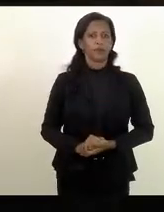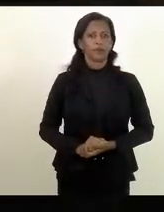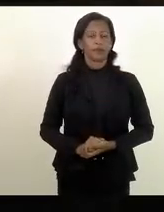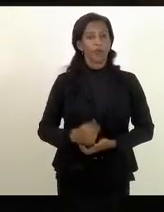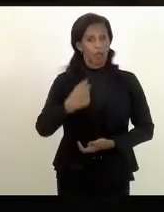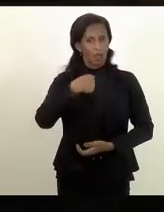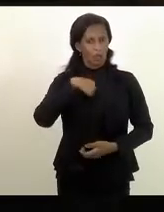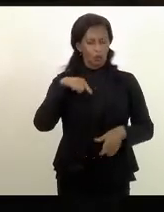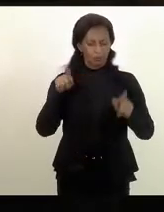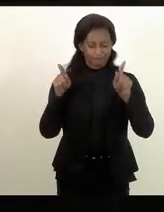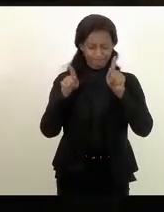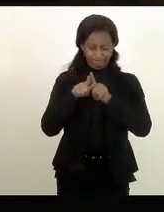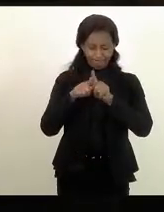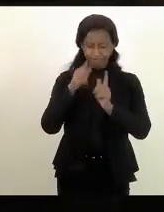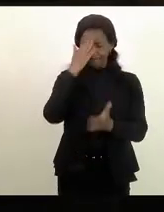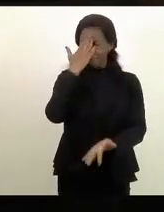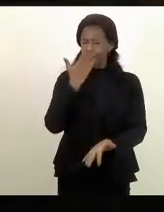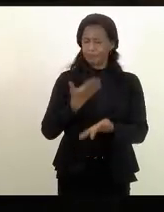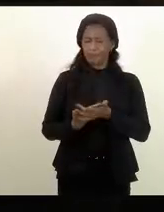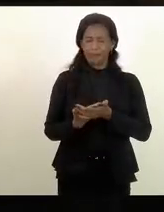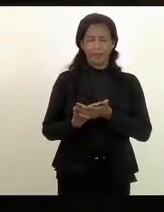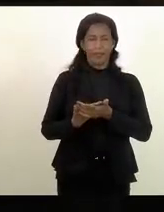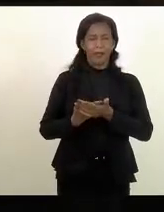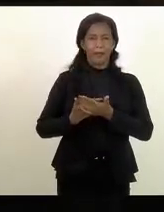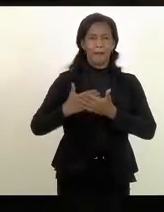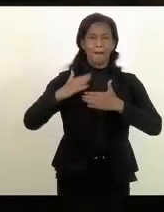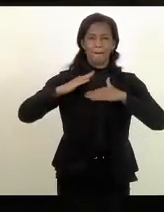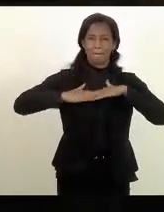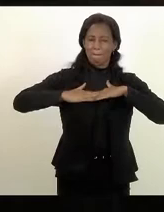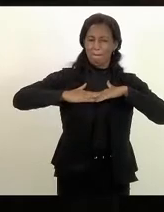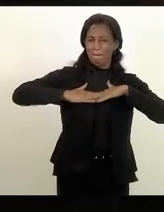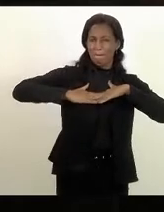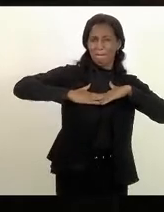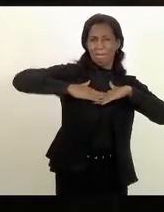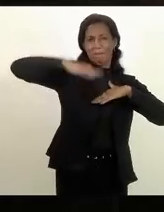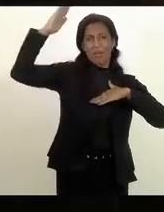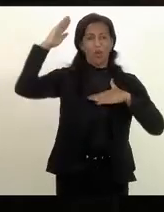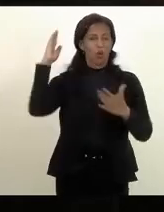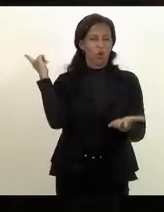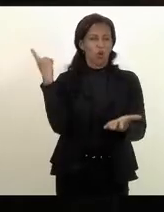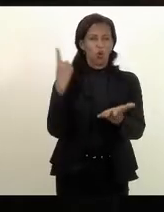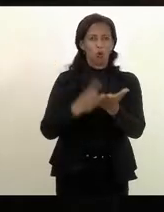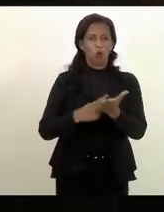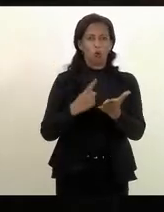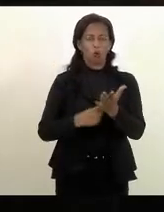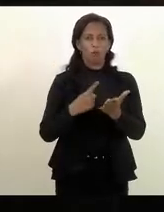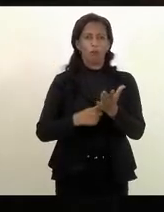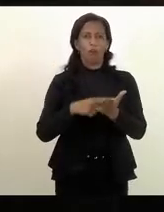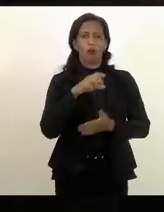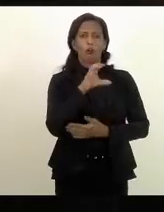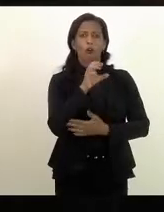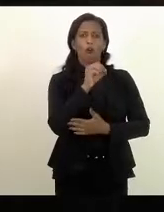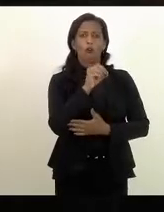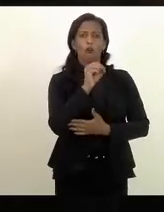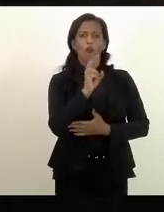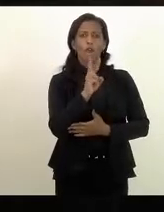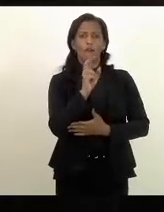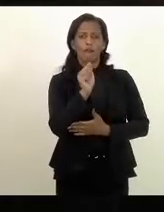creio que ainda maior é o nosso compromisso para combater os covardes que se justificam